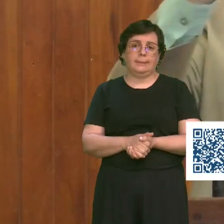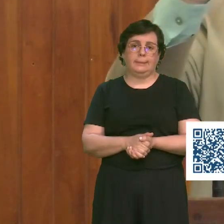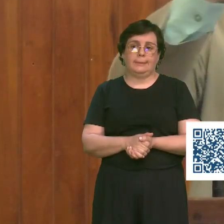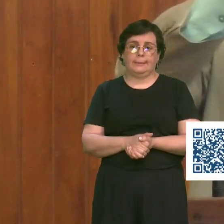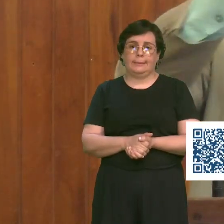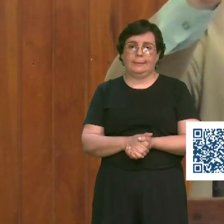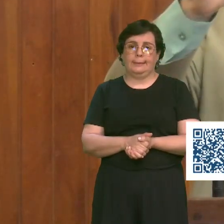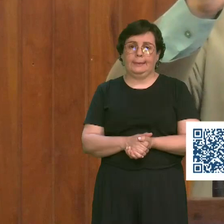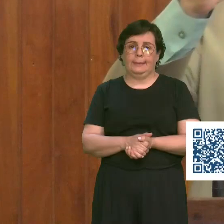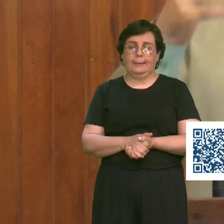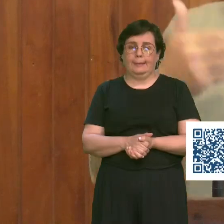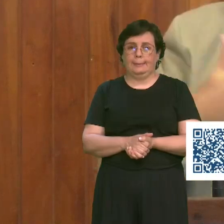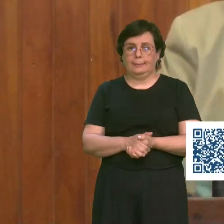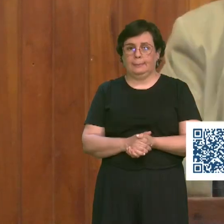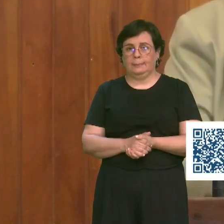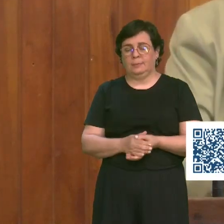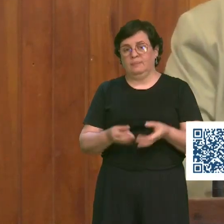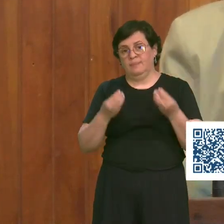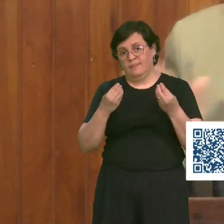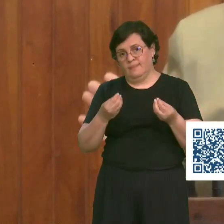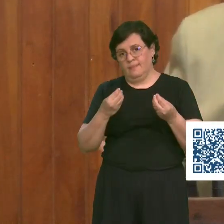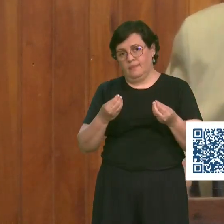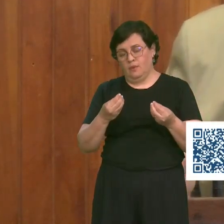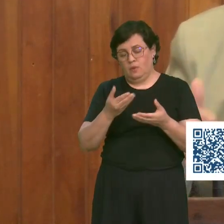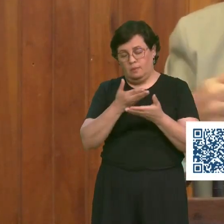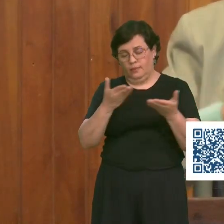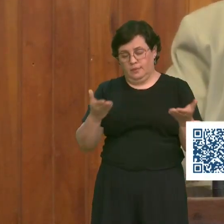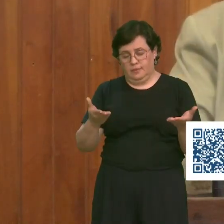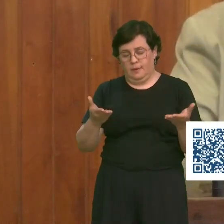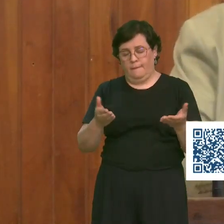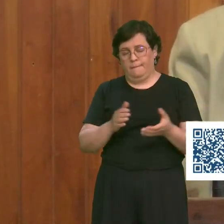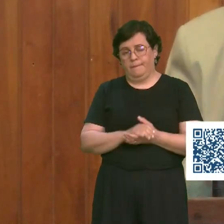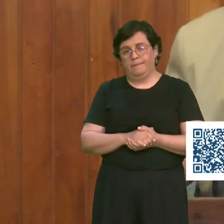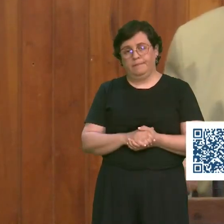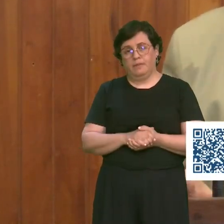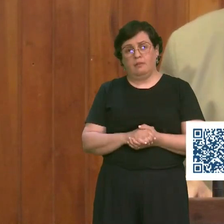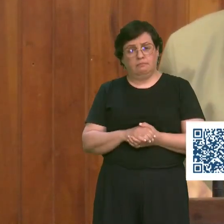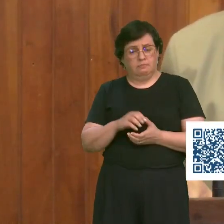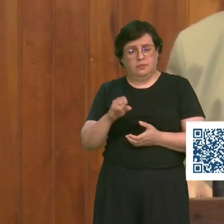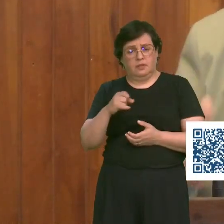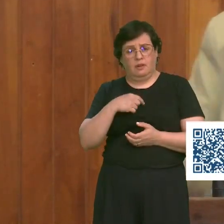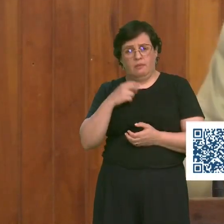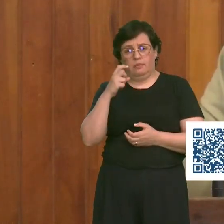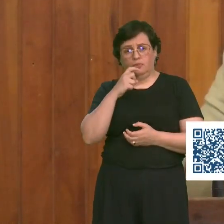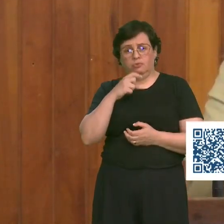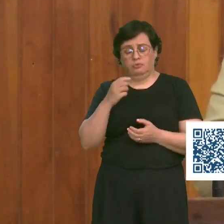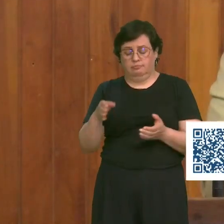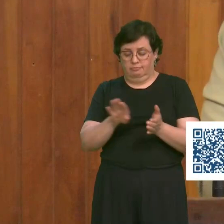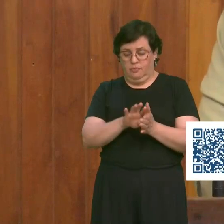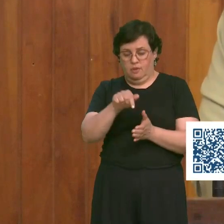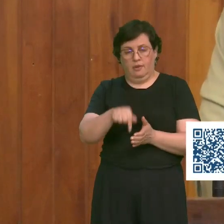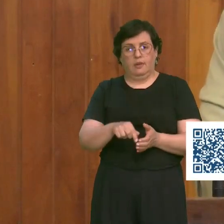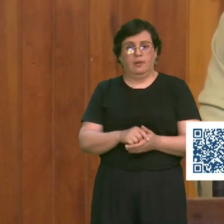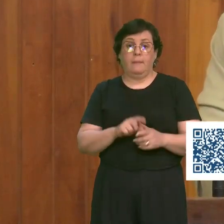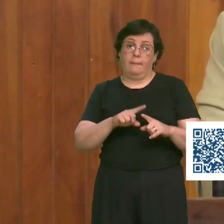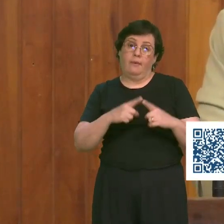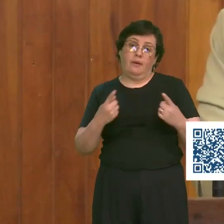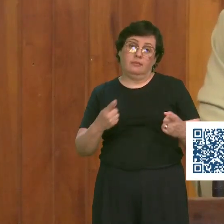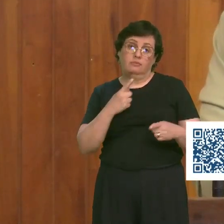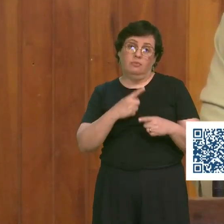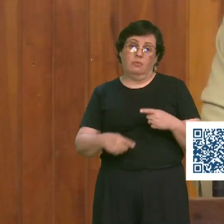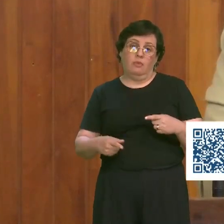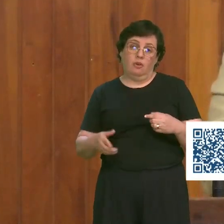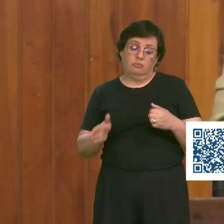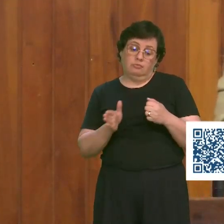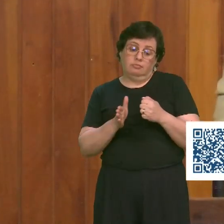é o quadro se eu tiver mentindo não sou dono da verdade pode vir aqui não tem problema nenhum agora nós não podemos